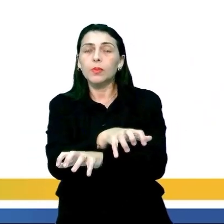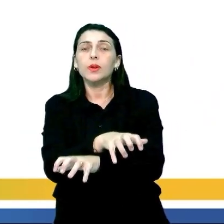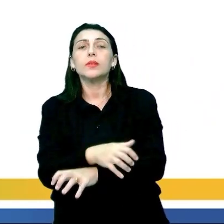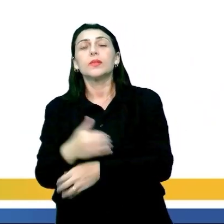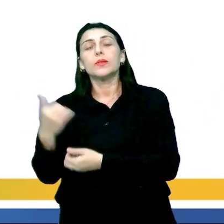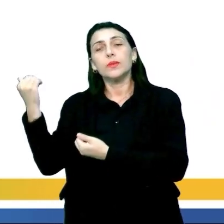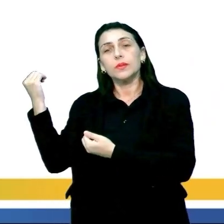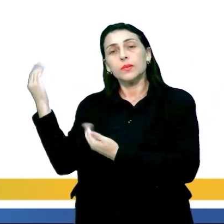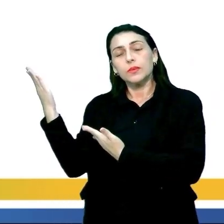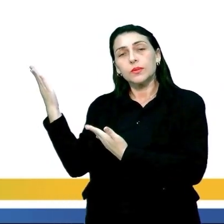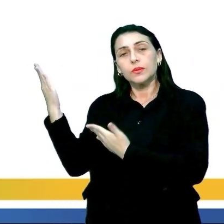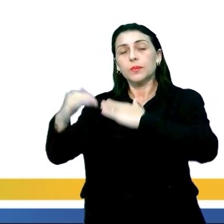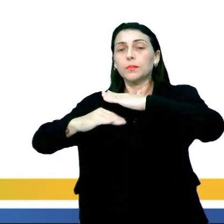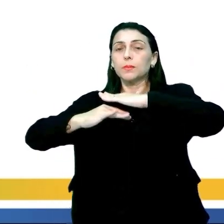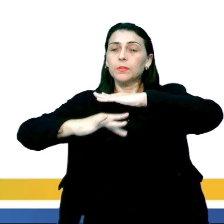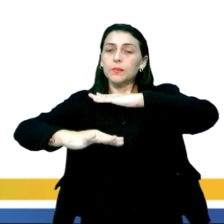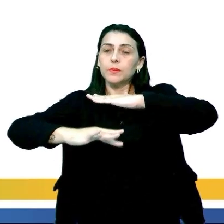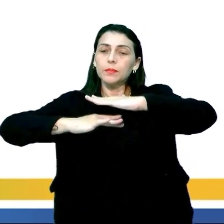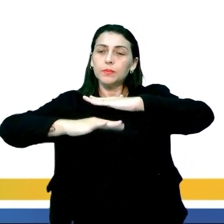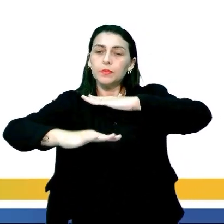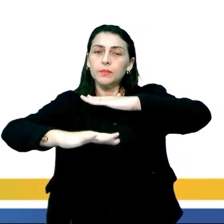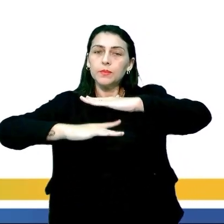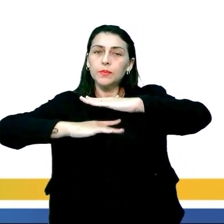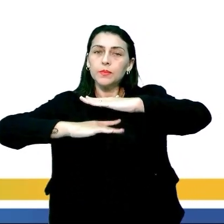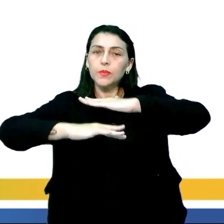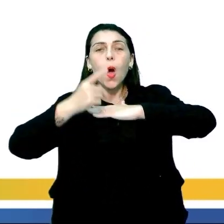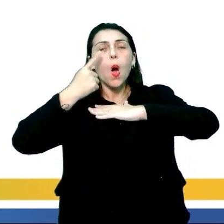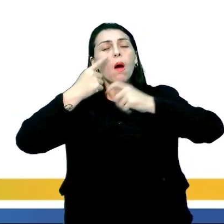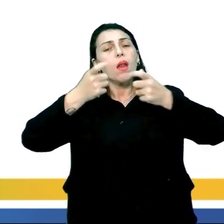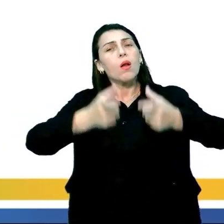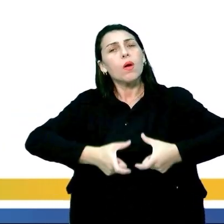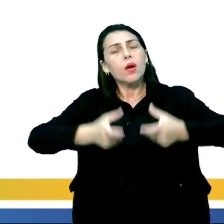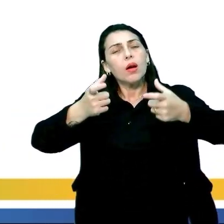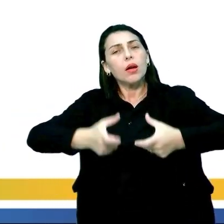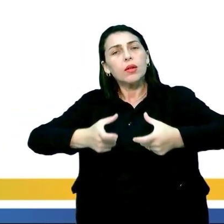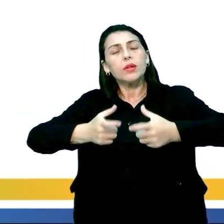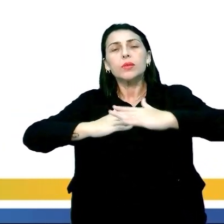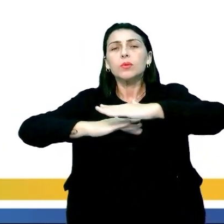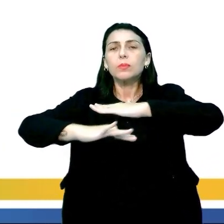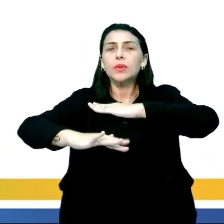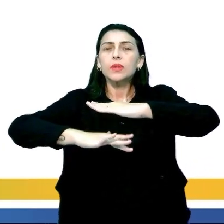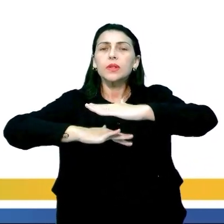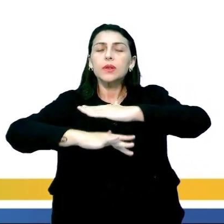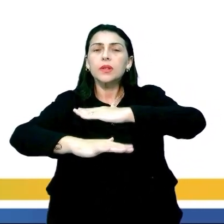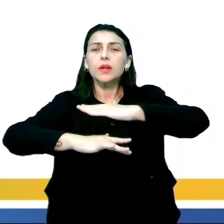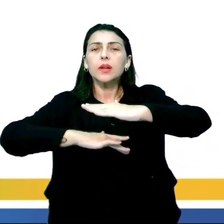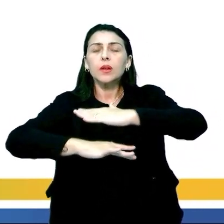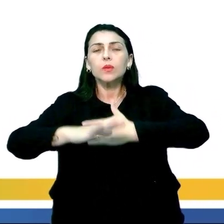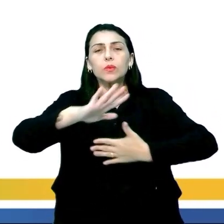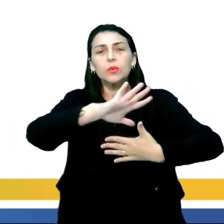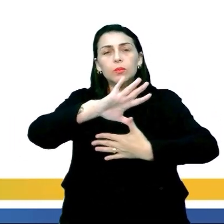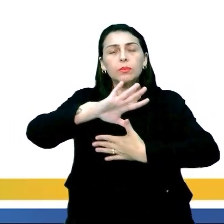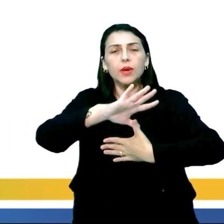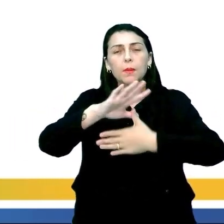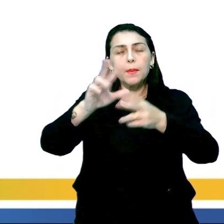nós vamos agora falar do bioma Pantanal. Olha a localização do bioma Pantanal aqui no mapa. Percebam